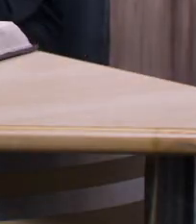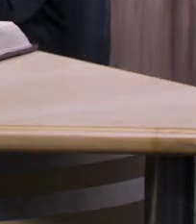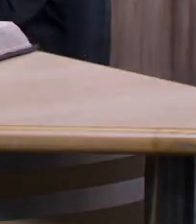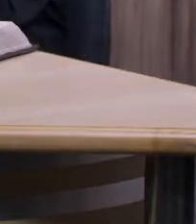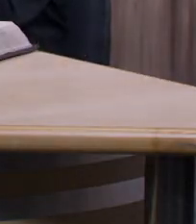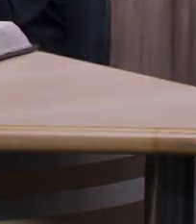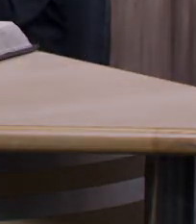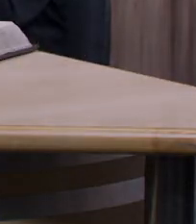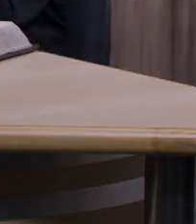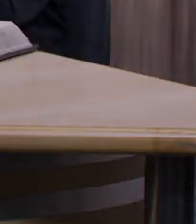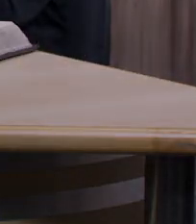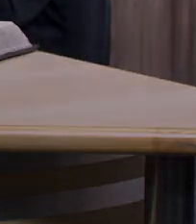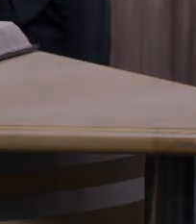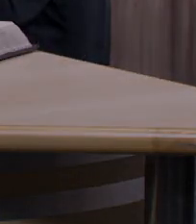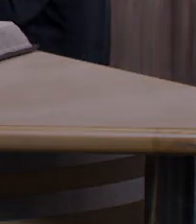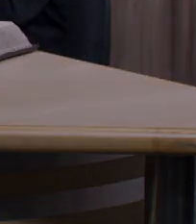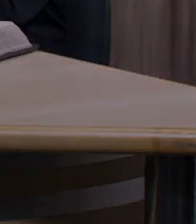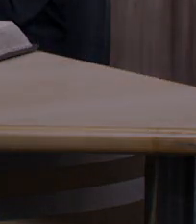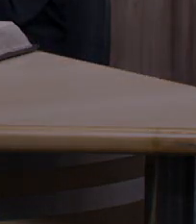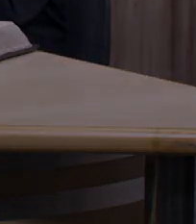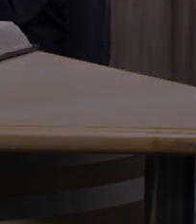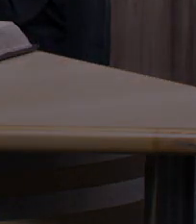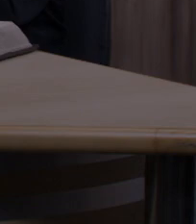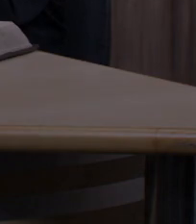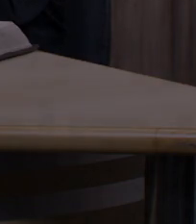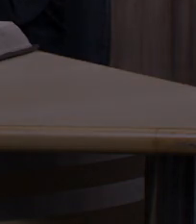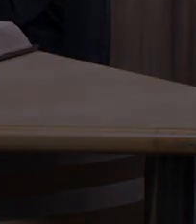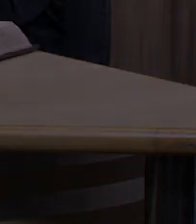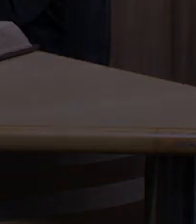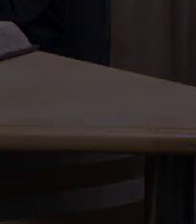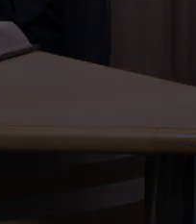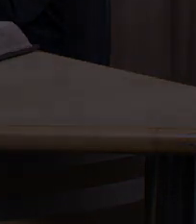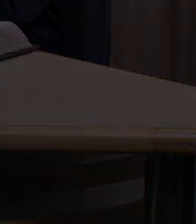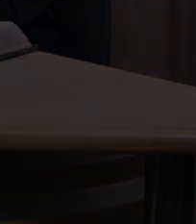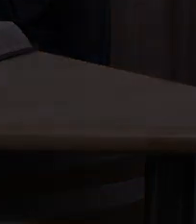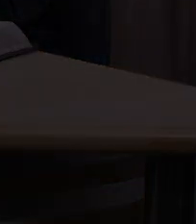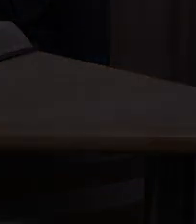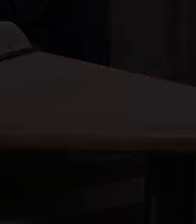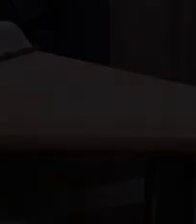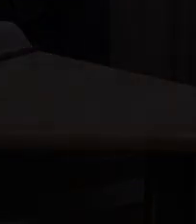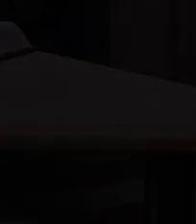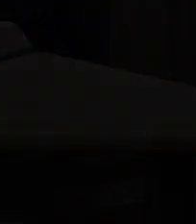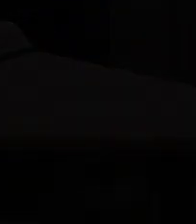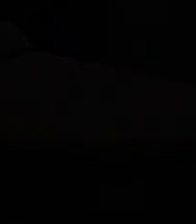Você acabou de assistir na TV Web Manaim Conversas Bíblicas.